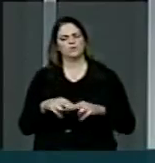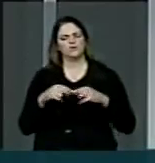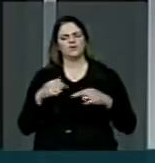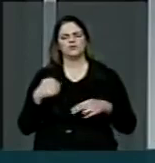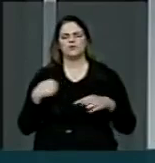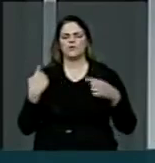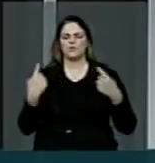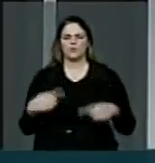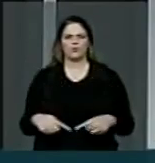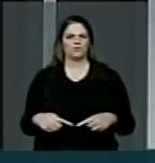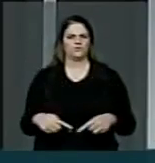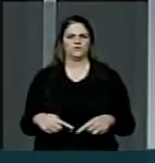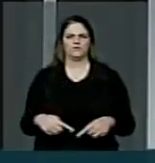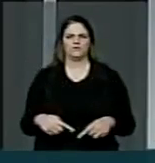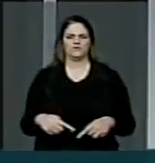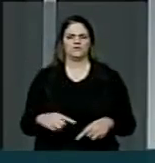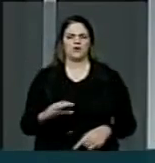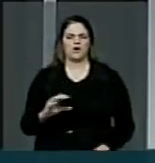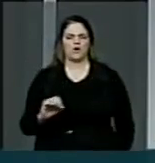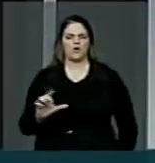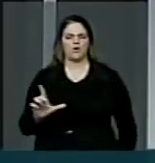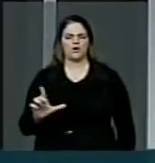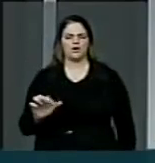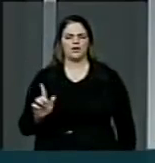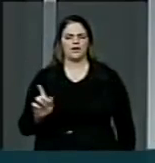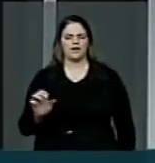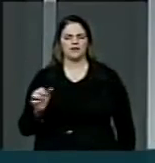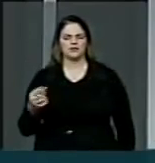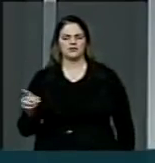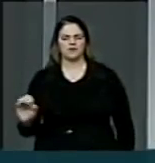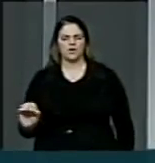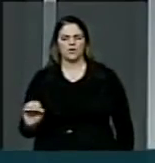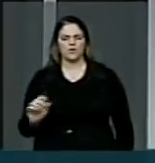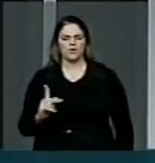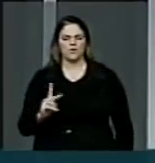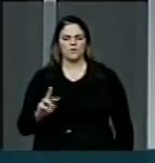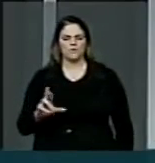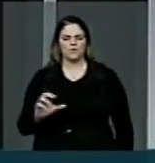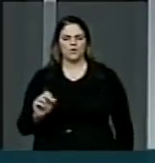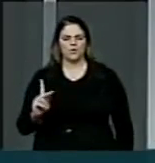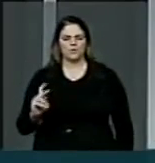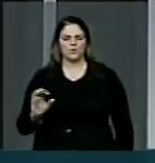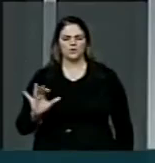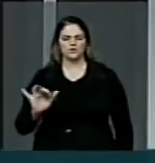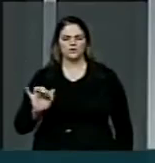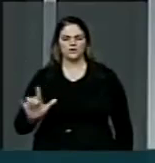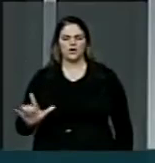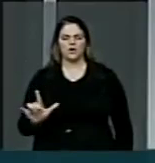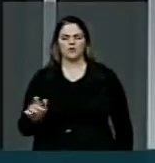contra as coligações na proporcional. Cada partido tem que mostrar seu peso.